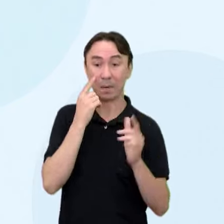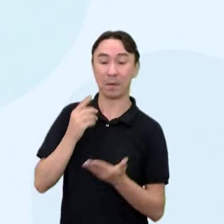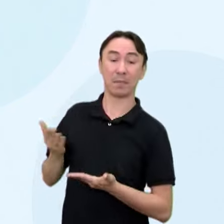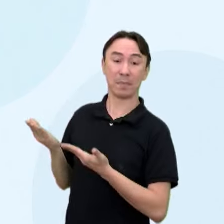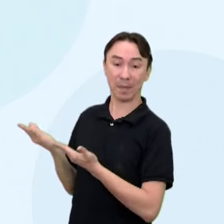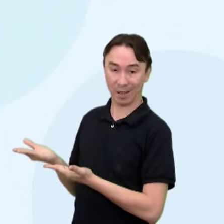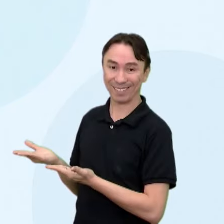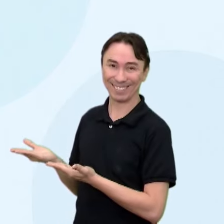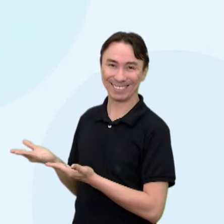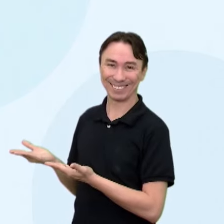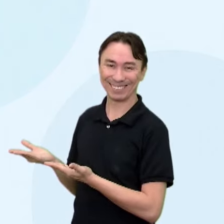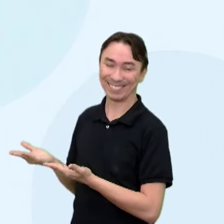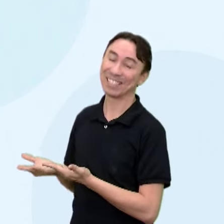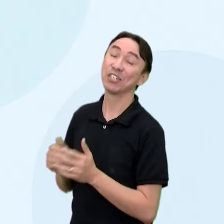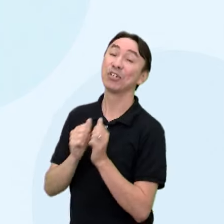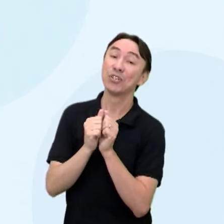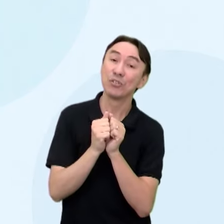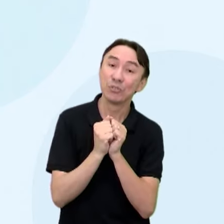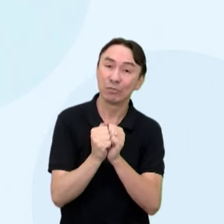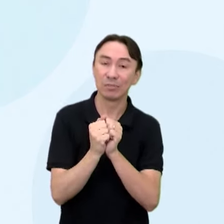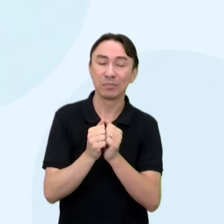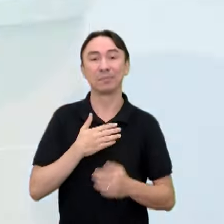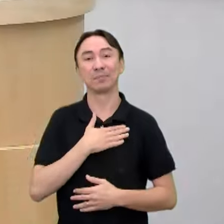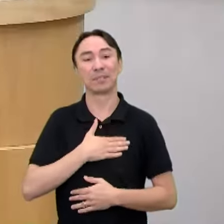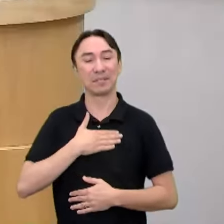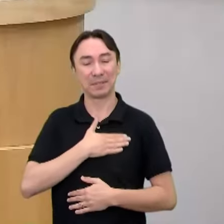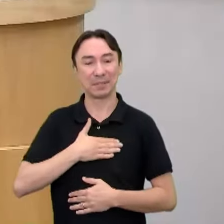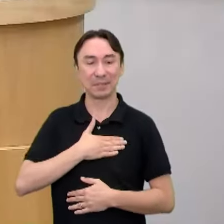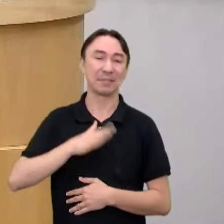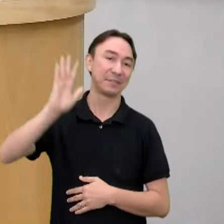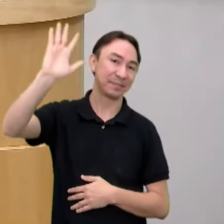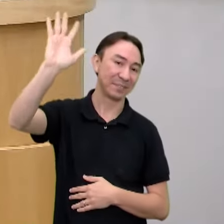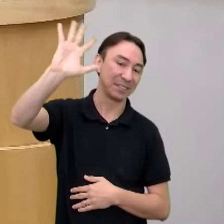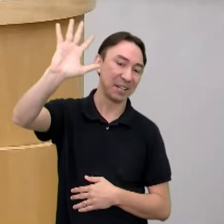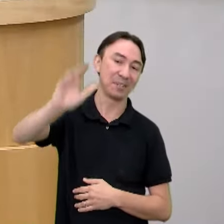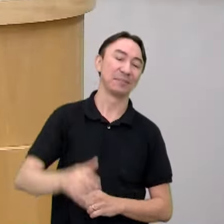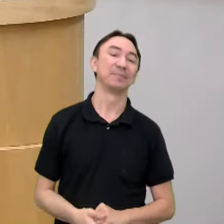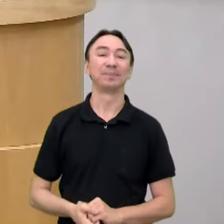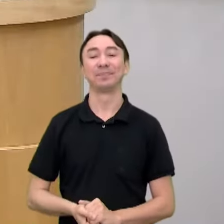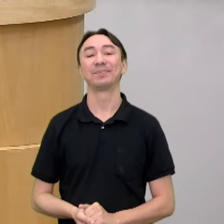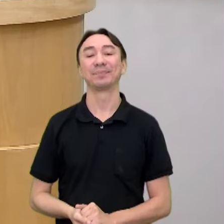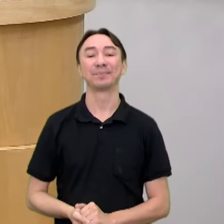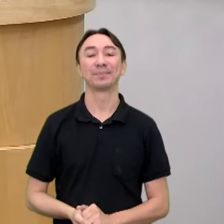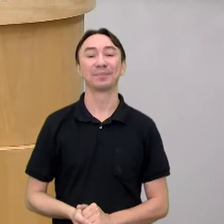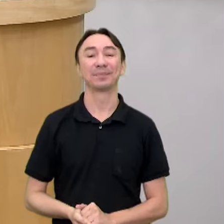Foi um prazer imenso estar com vocês. Até a próxima aula. Até mais.